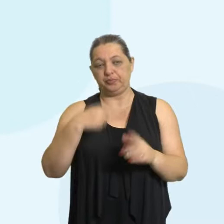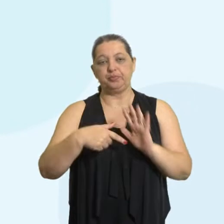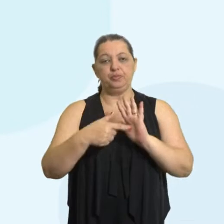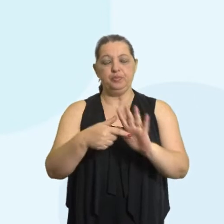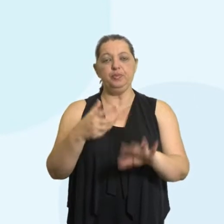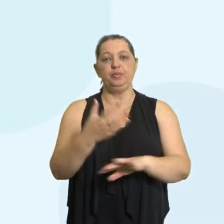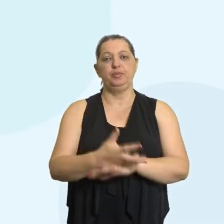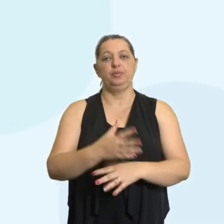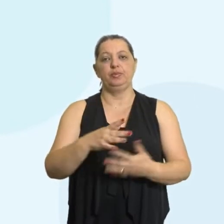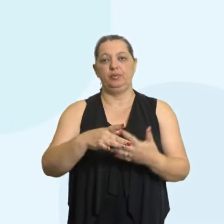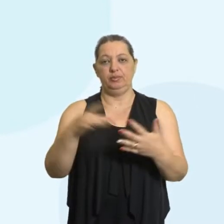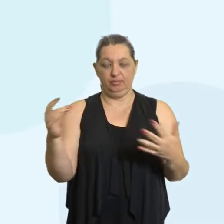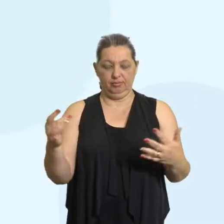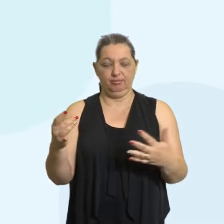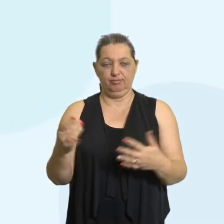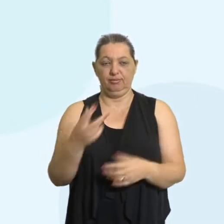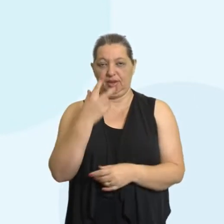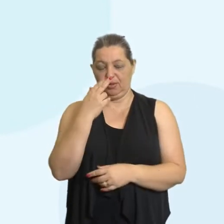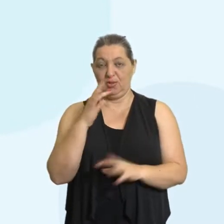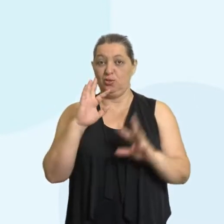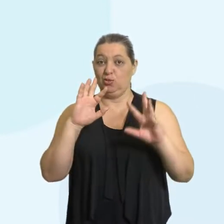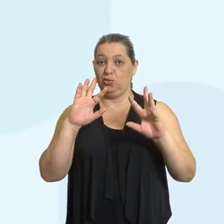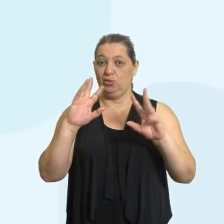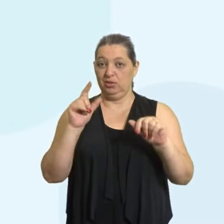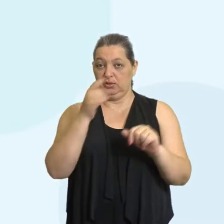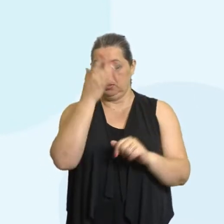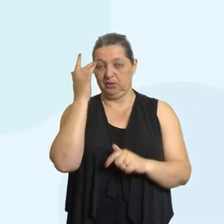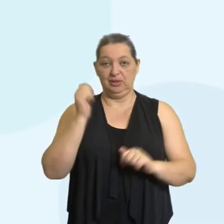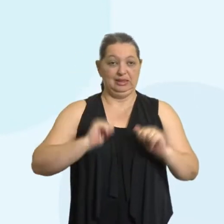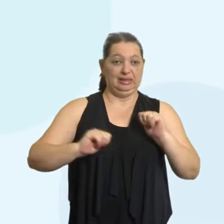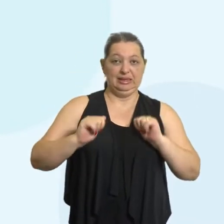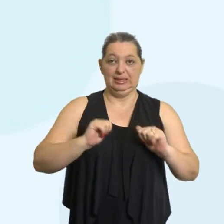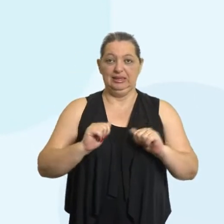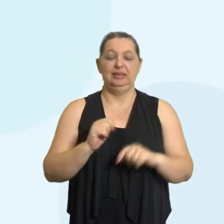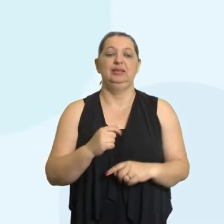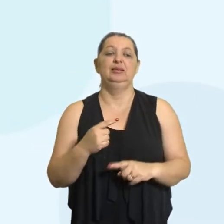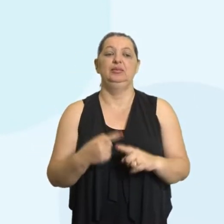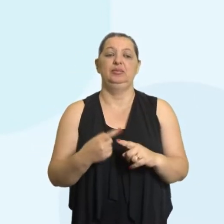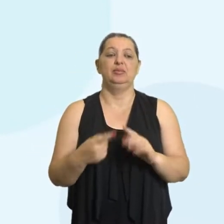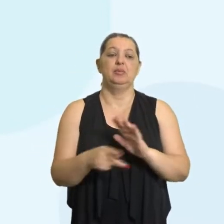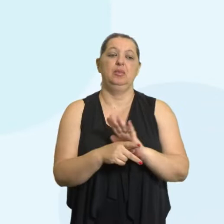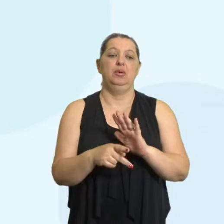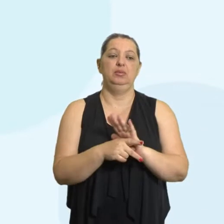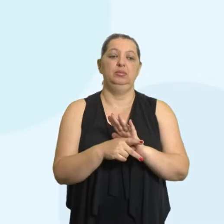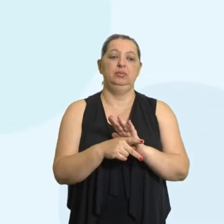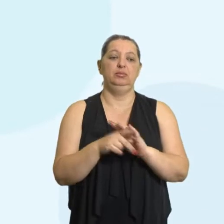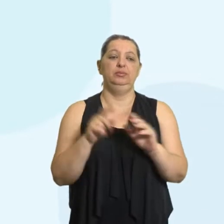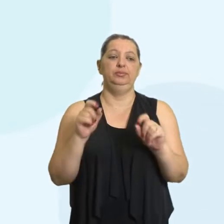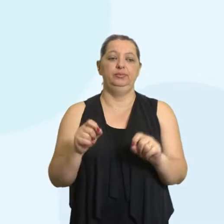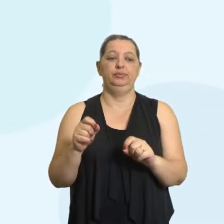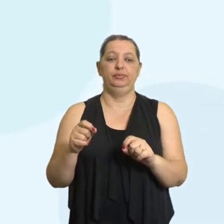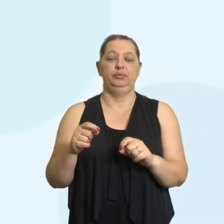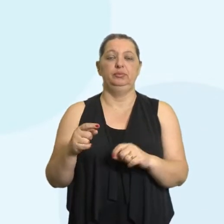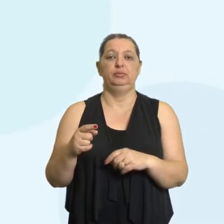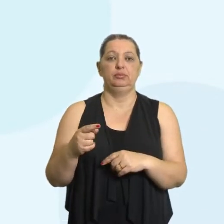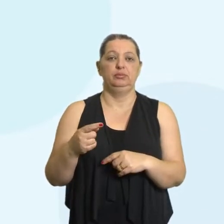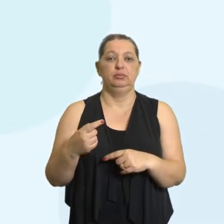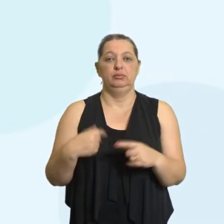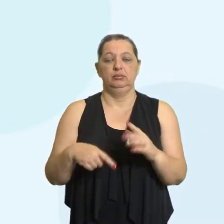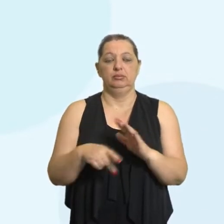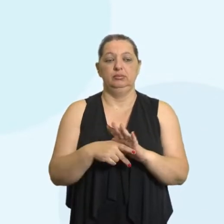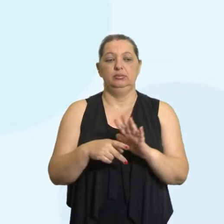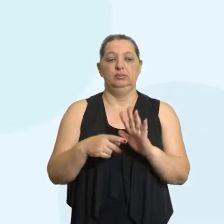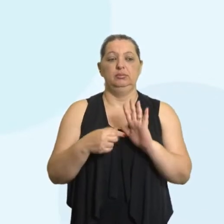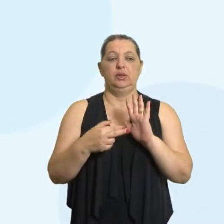tive aí que eu acho que é que tá todo mundo esperando né que nos conta a história sobre o tropicalismo um desdobramento as